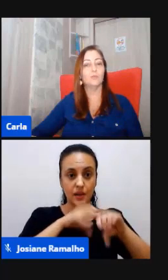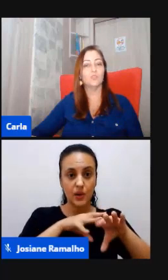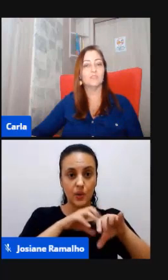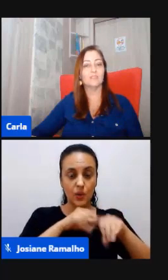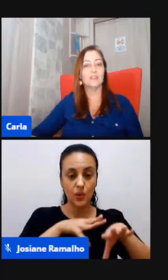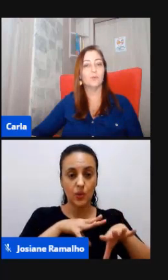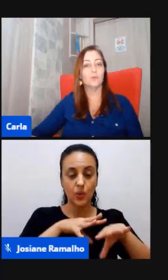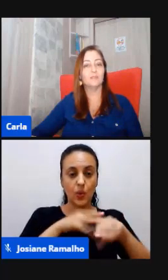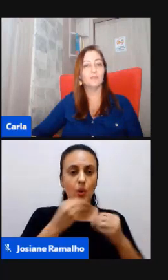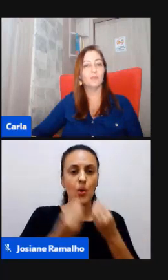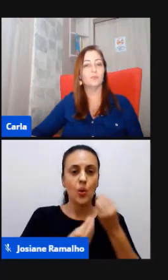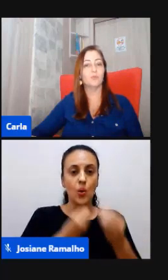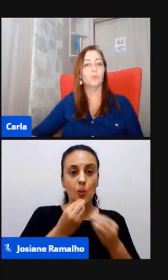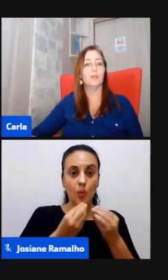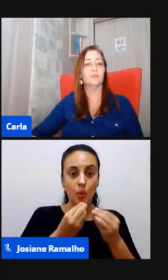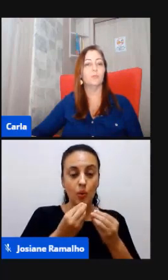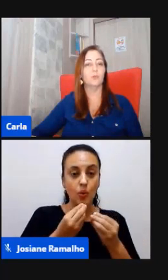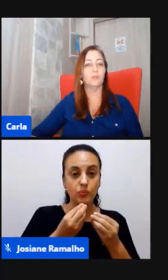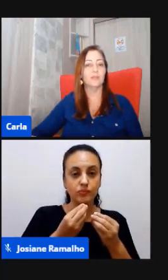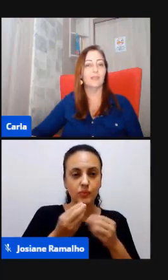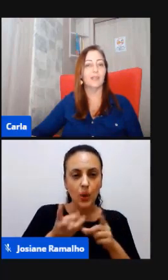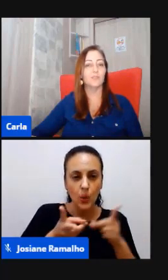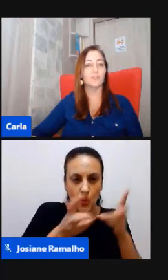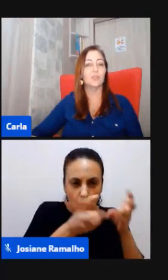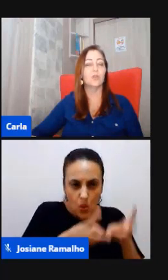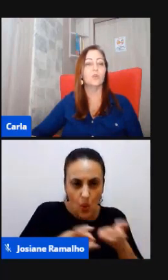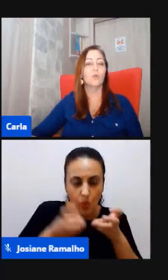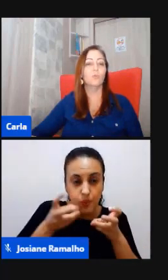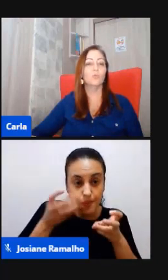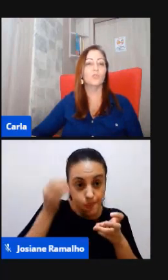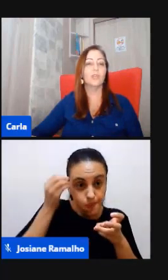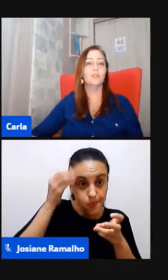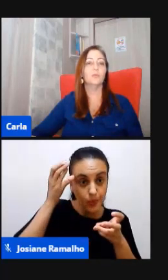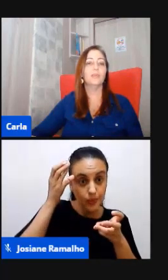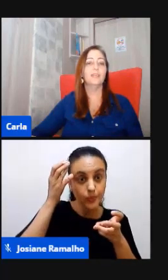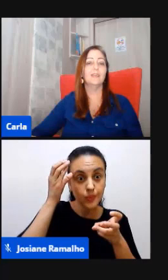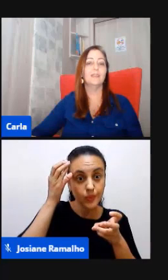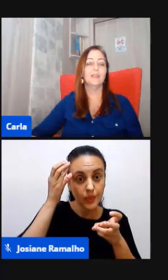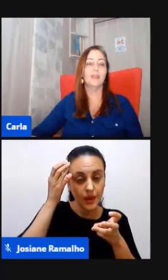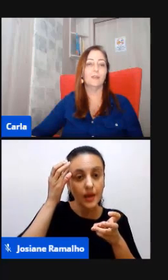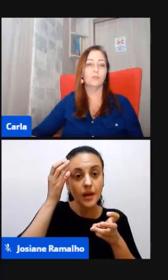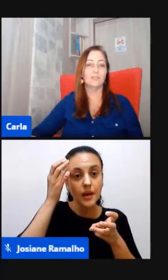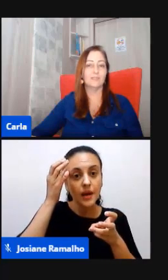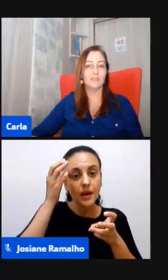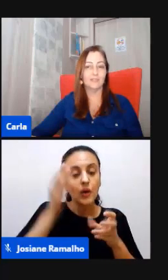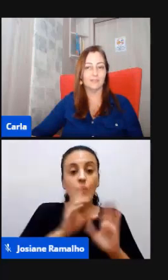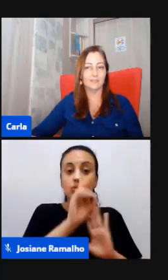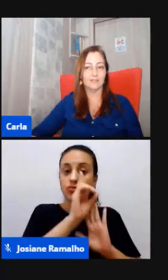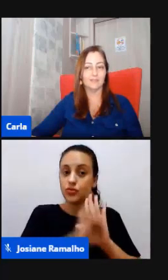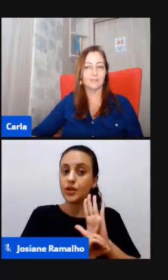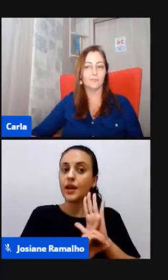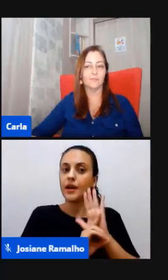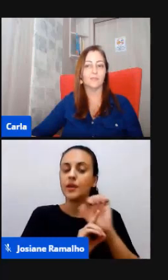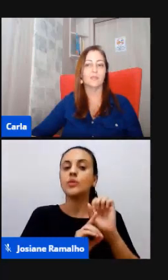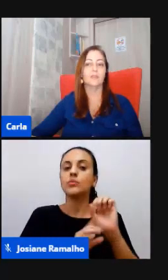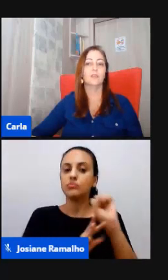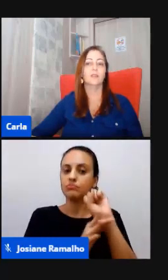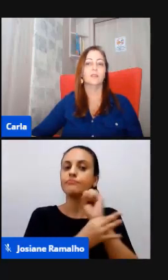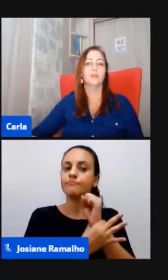o ato de acessar o conhecimento acumulado pela humanidade como um direito inalienável das